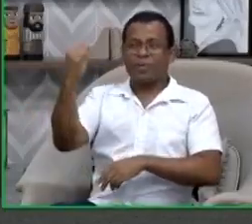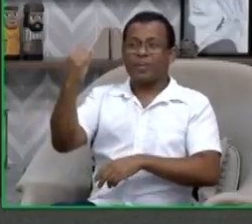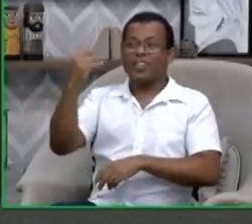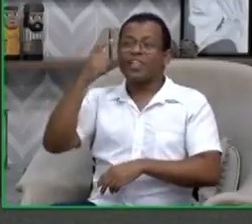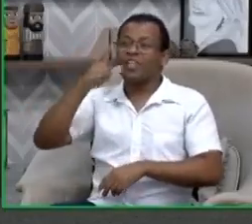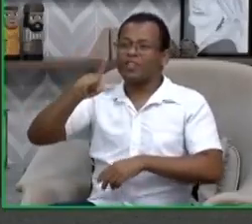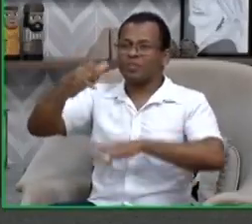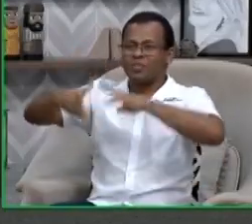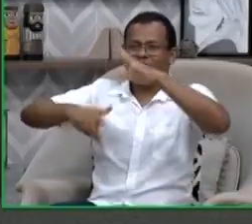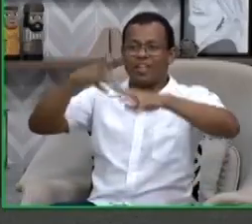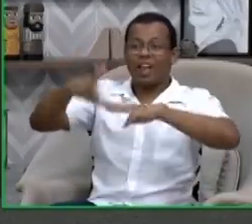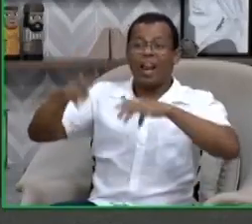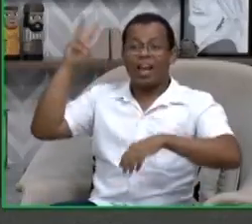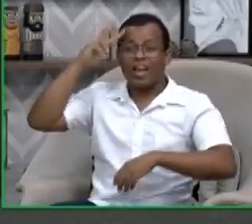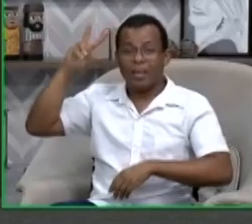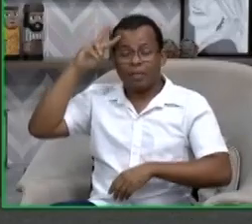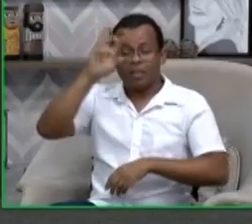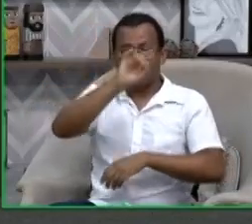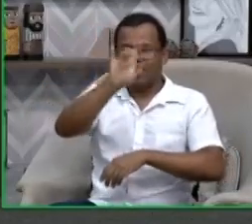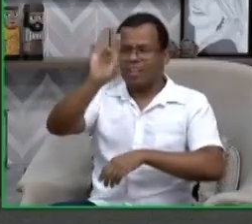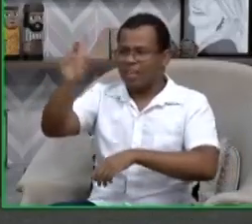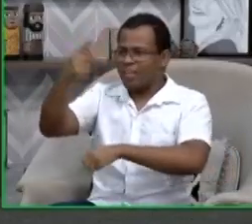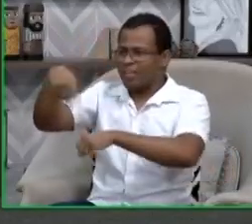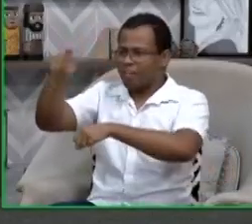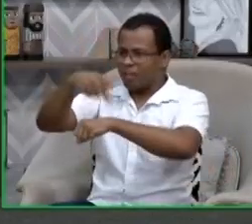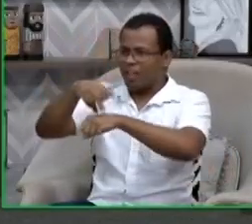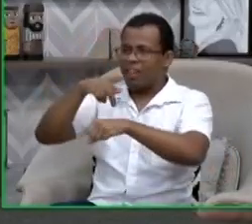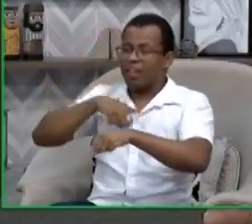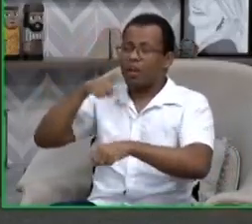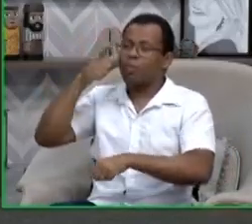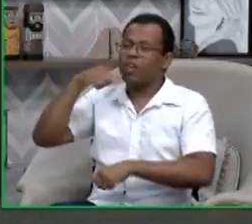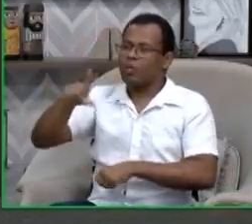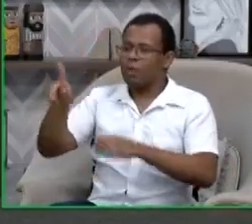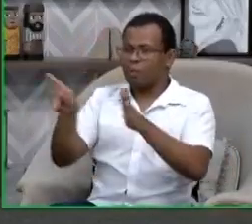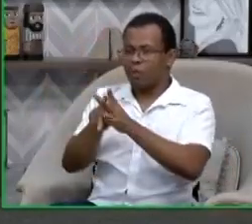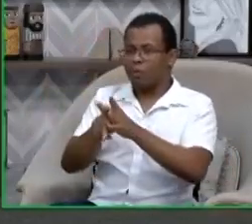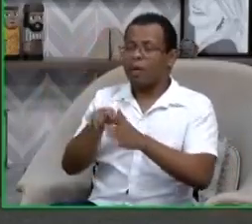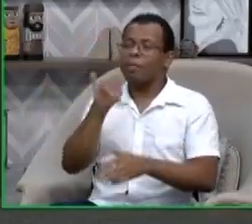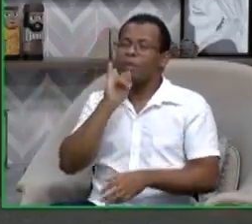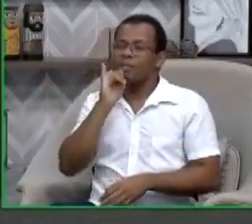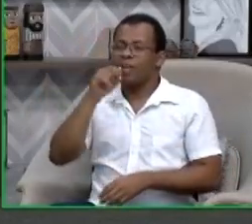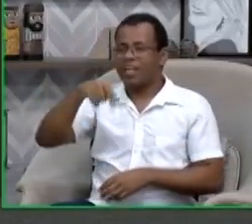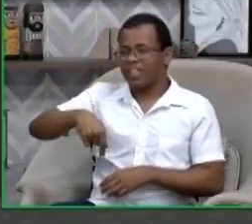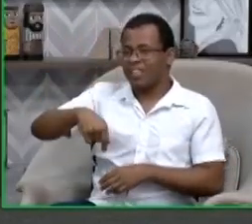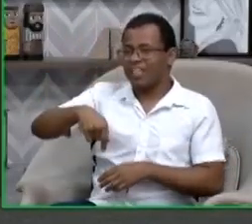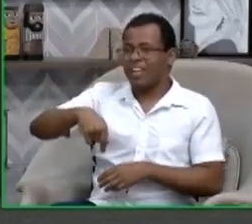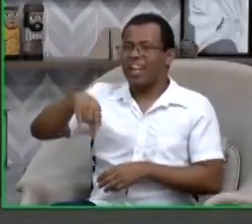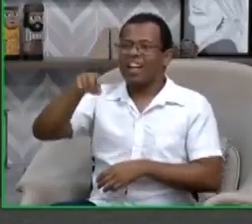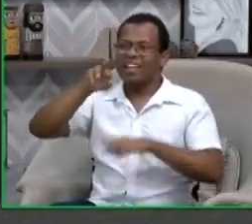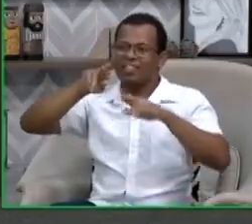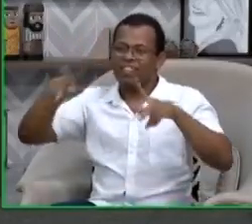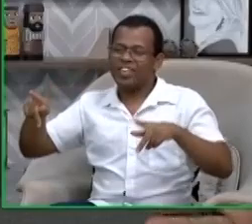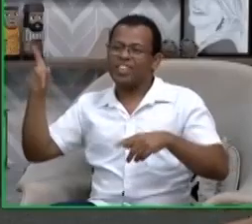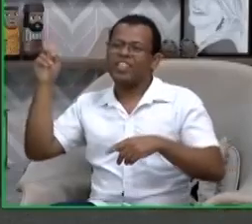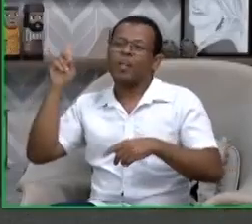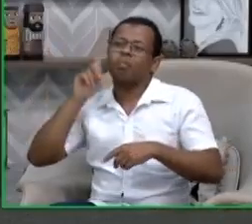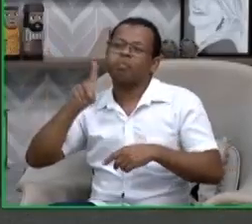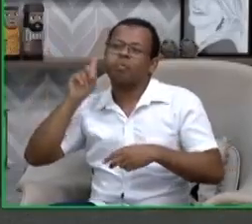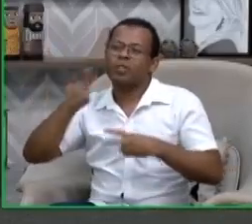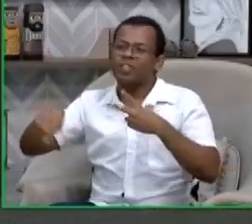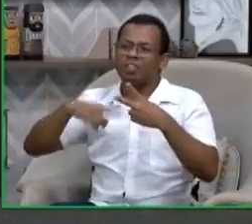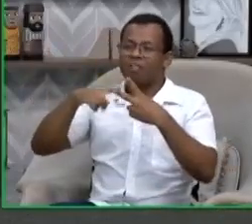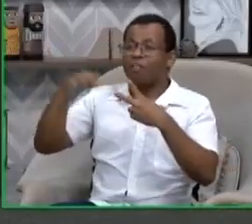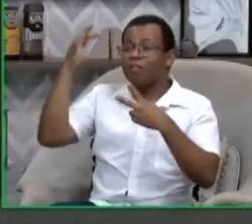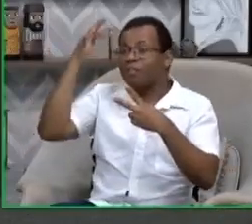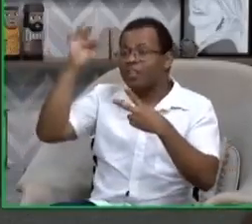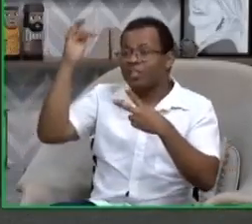sinais. Lembrando que em cada país há uma língua de sinais própria. A nossa é diferente da língua americana, que é diferente da língua